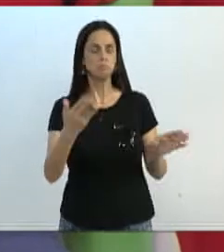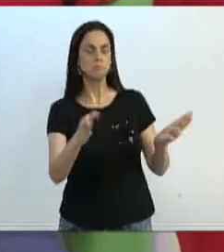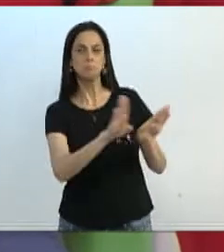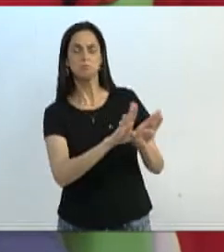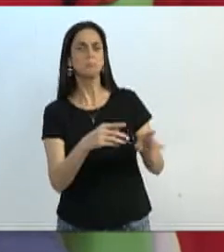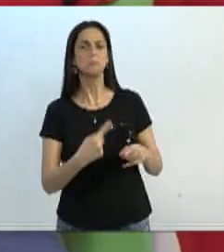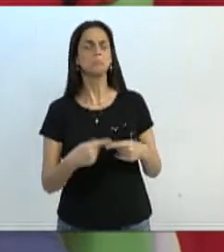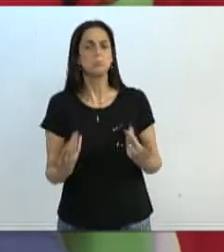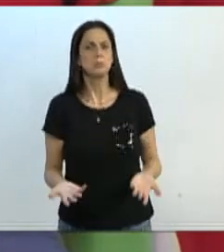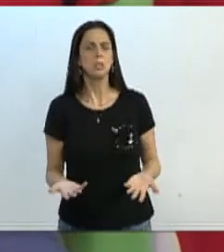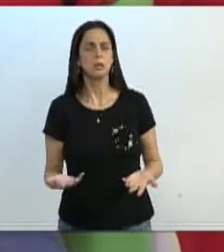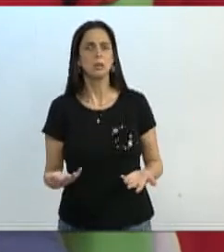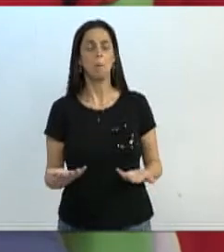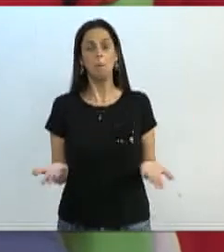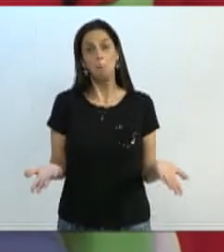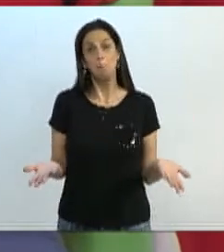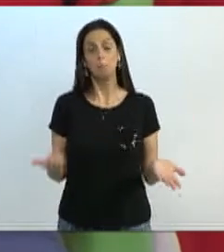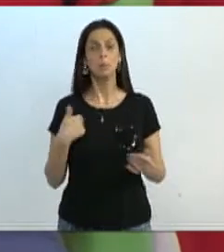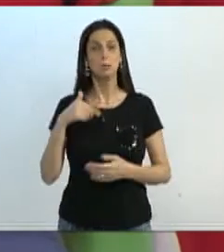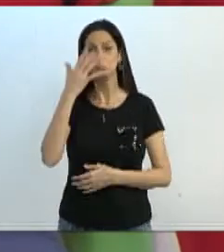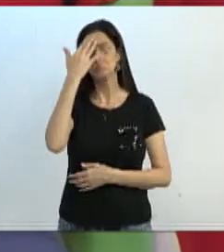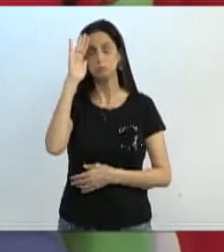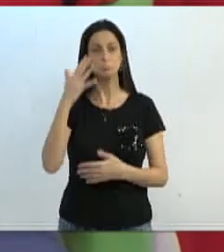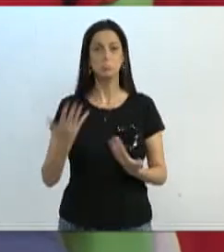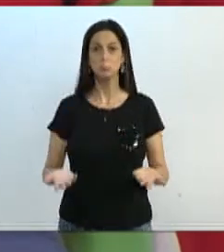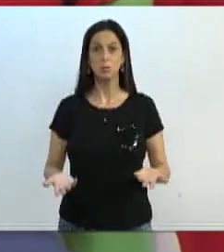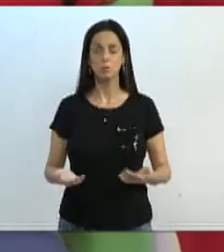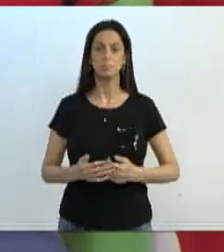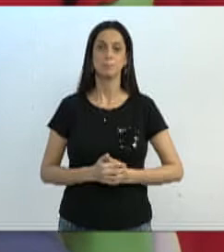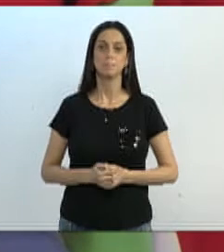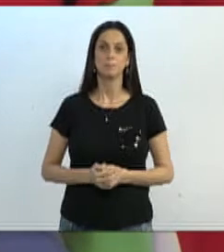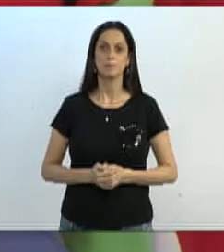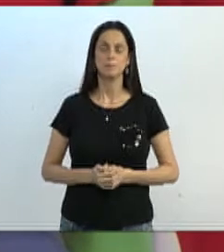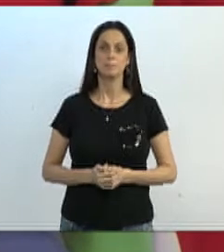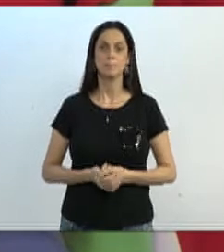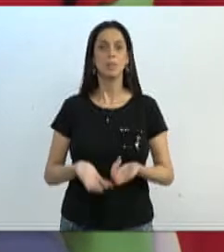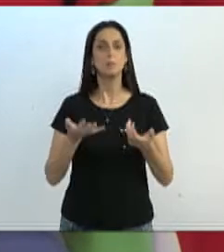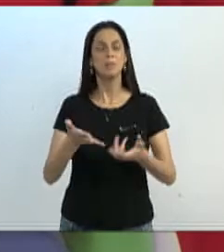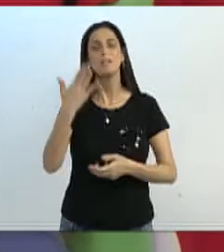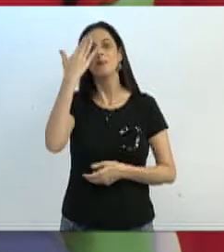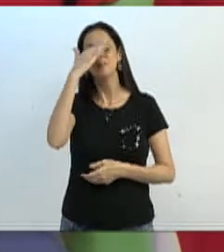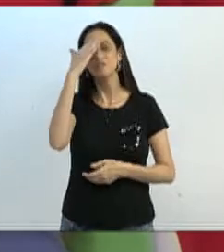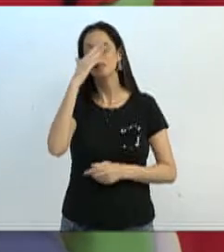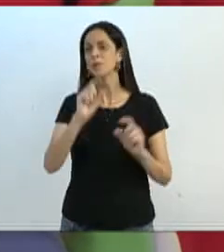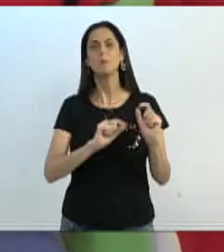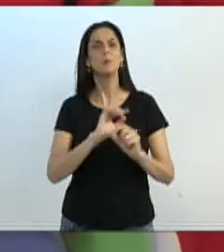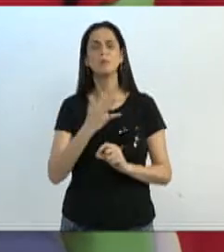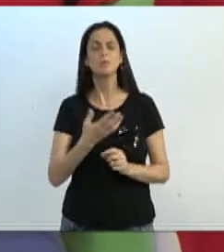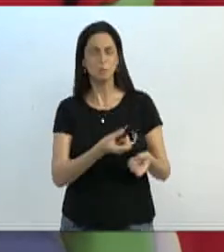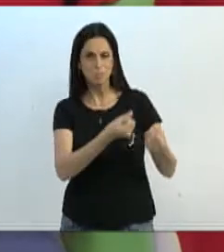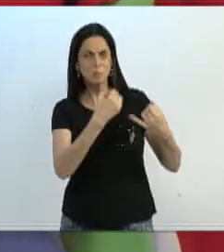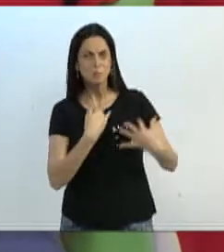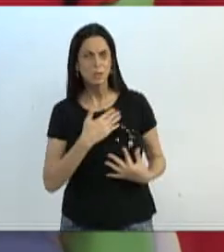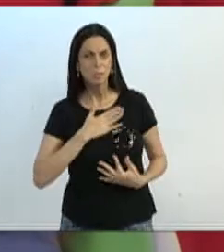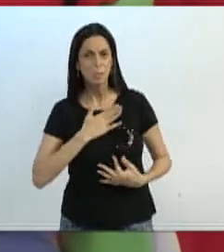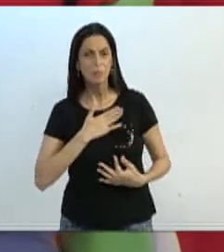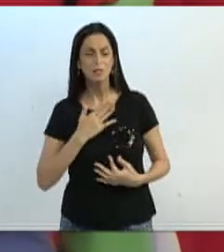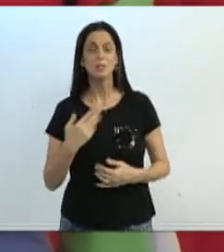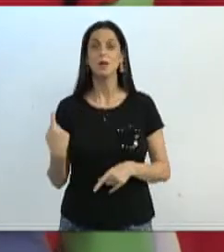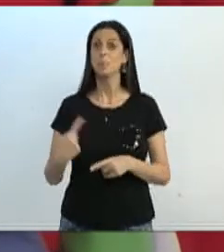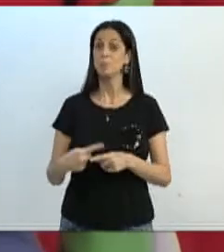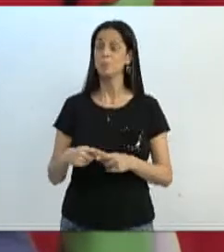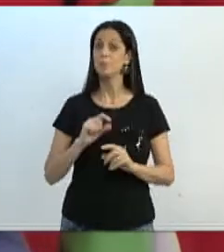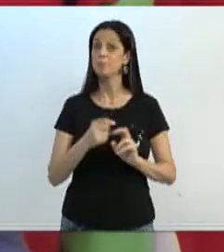faz atendimento ali à Beira Rio 15-7. Eu gostaria de entender um pouco essa situação, pois eu vejo que